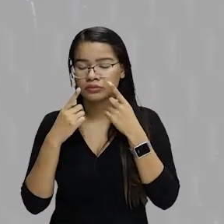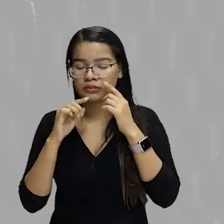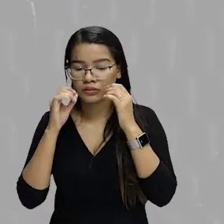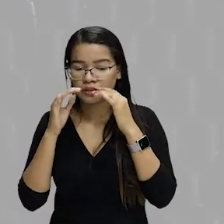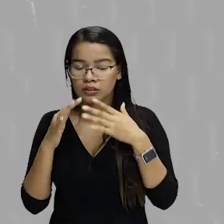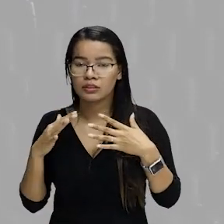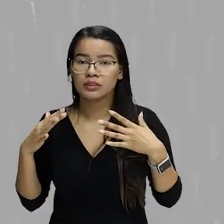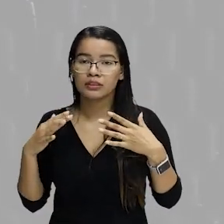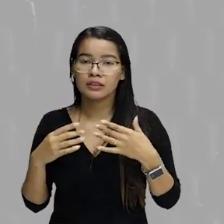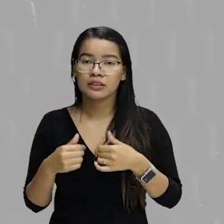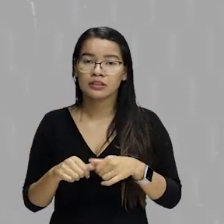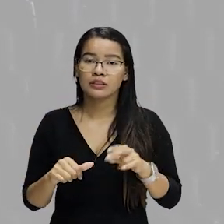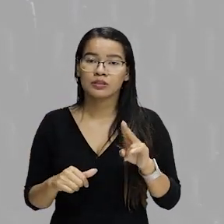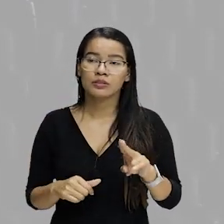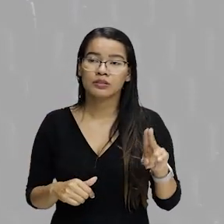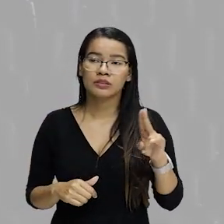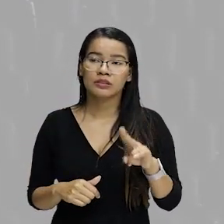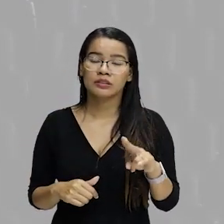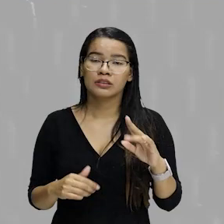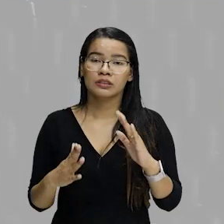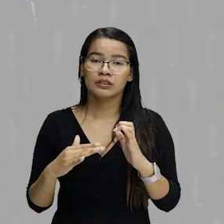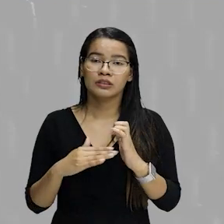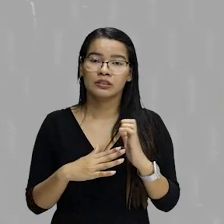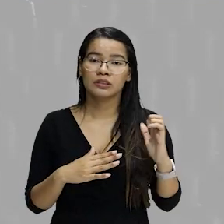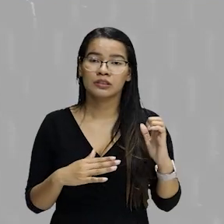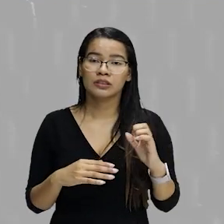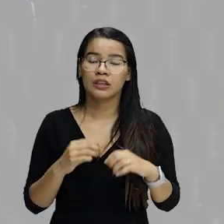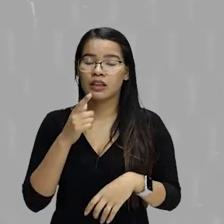ele está usando a estética da